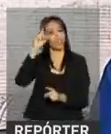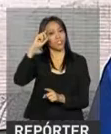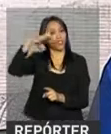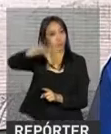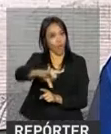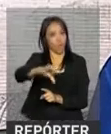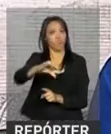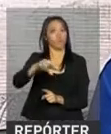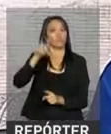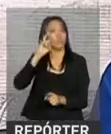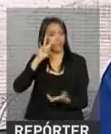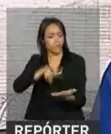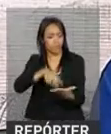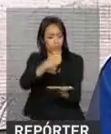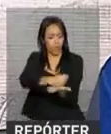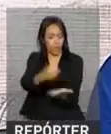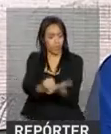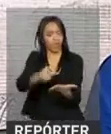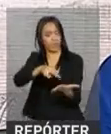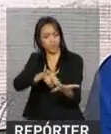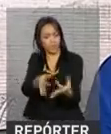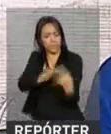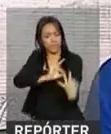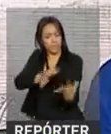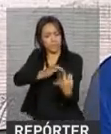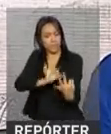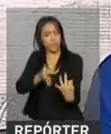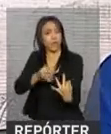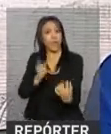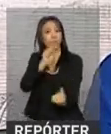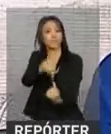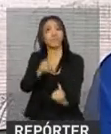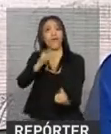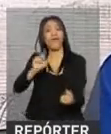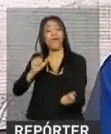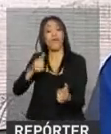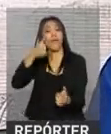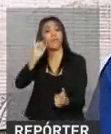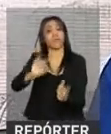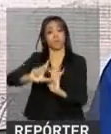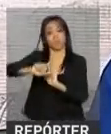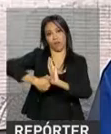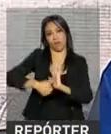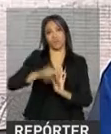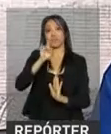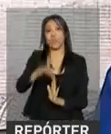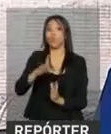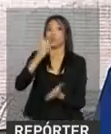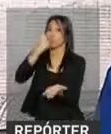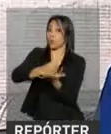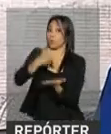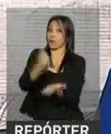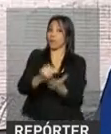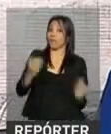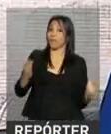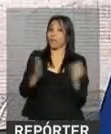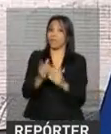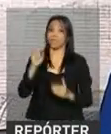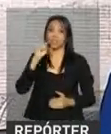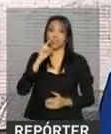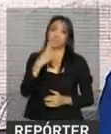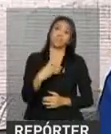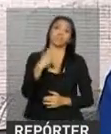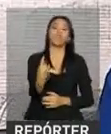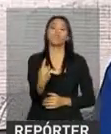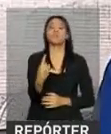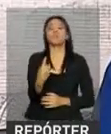serão validados depois, mas a ideia é evitar atrasos. O prazo só vale para os contratos formalizados até 31 de dezembro